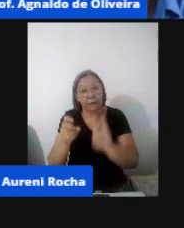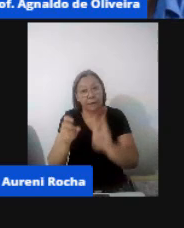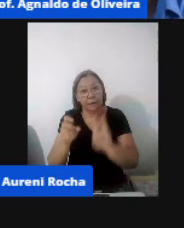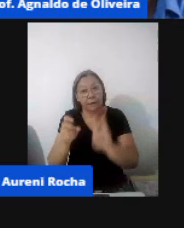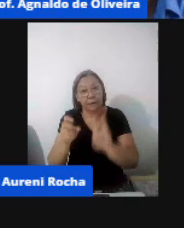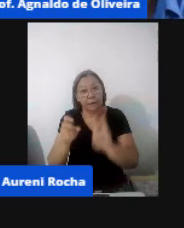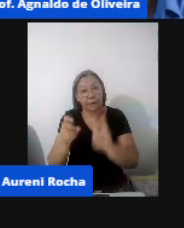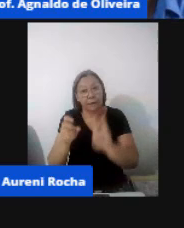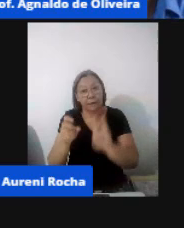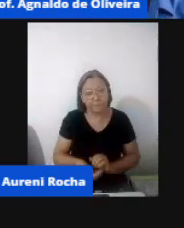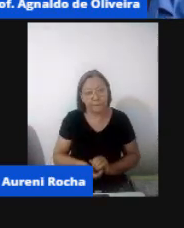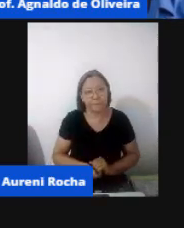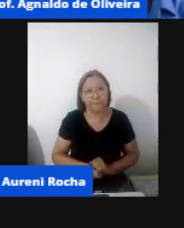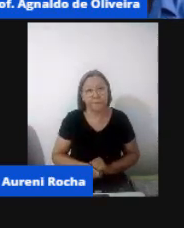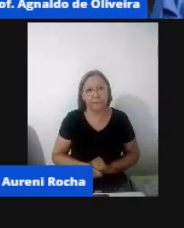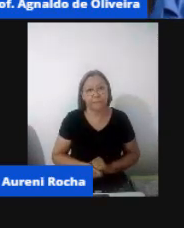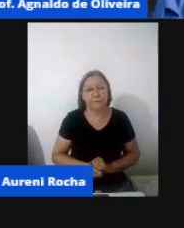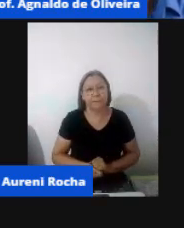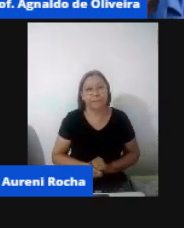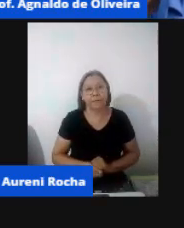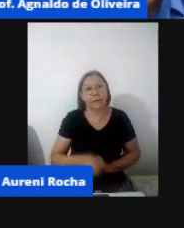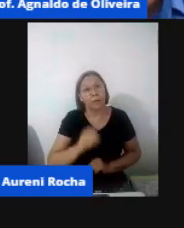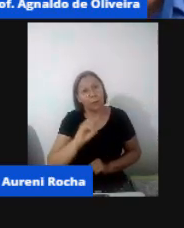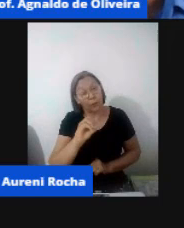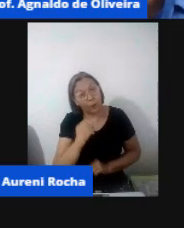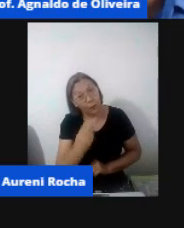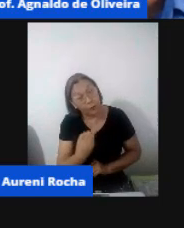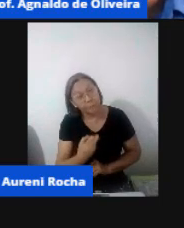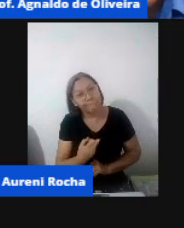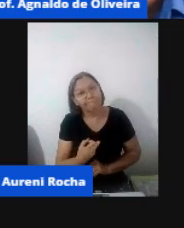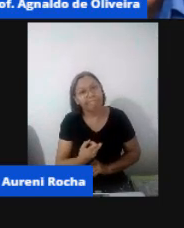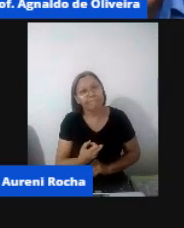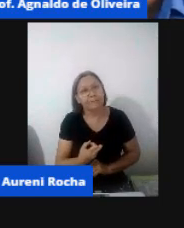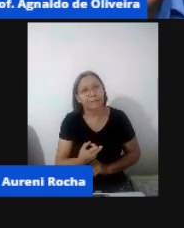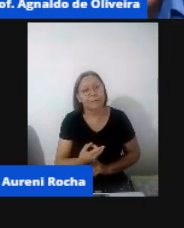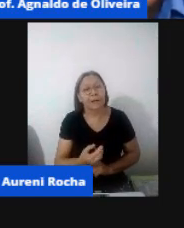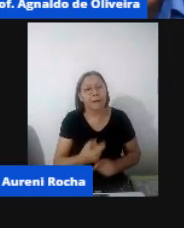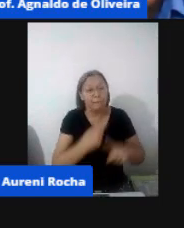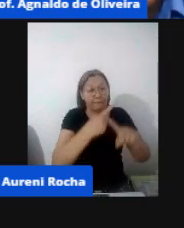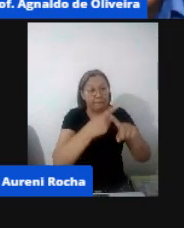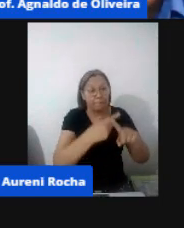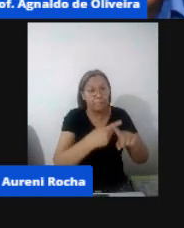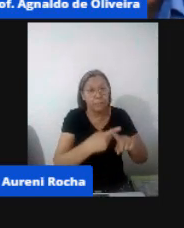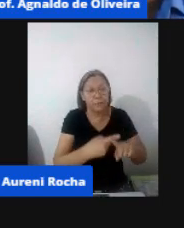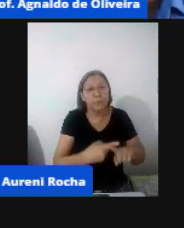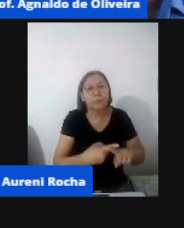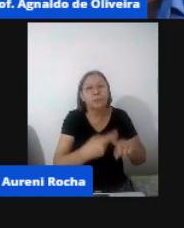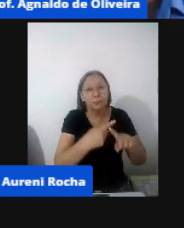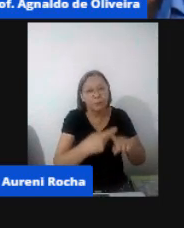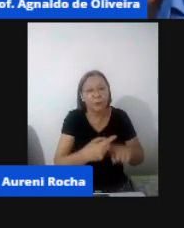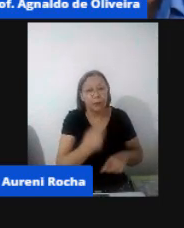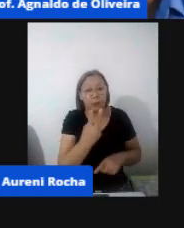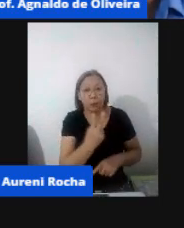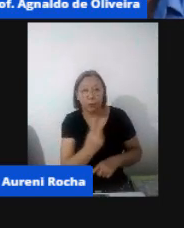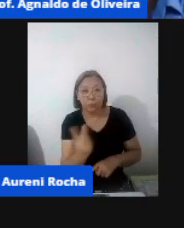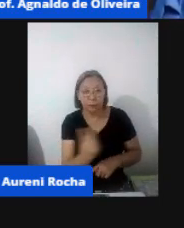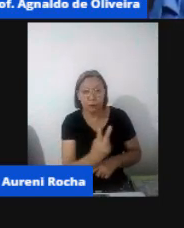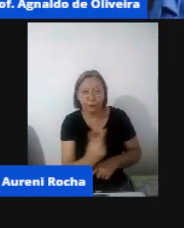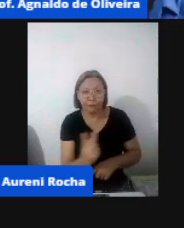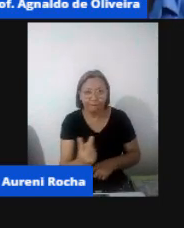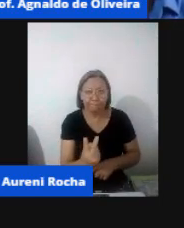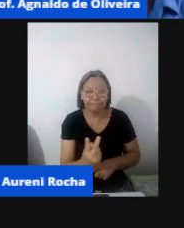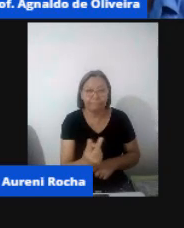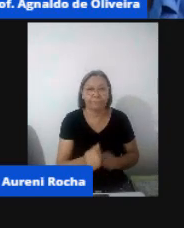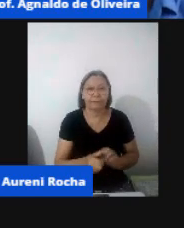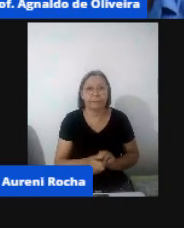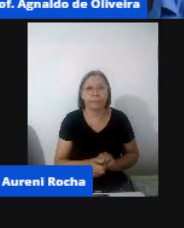Entendeu? Ou seja, aí você vai multiplicar esses dois valores. Então, observem para